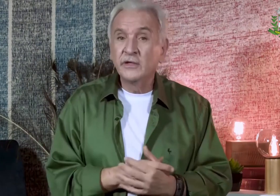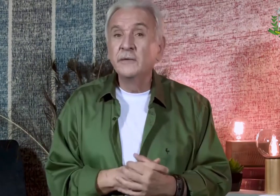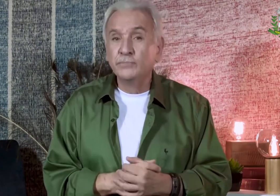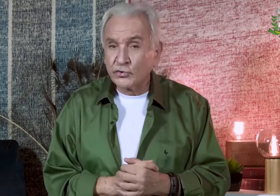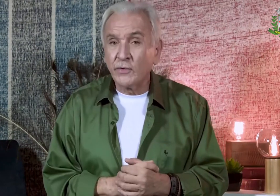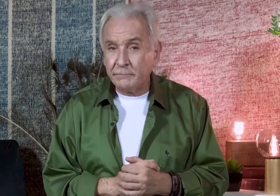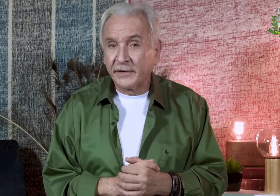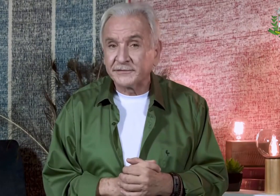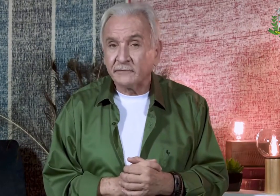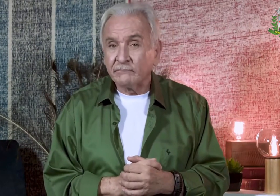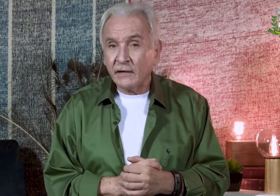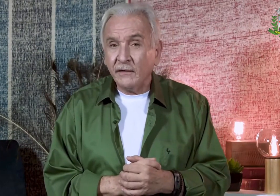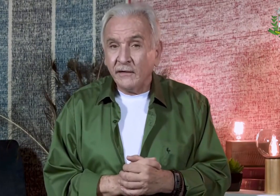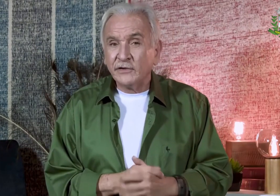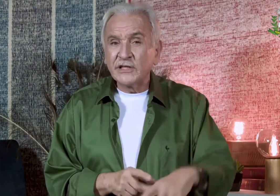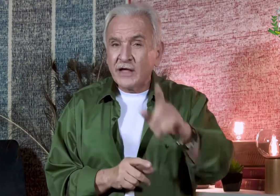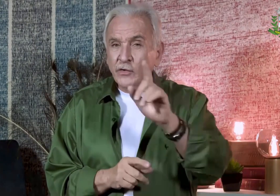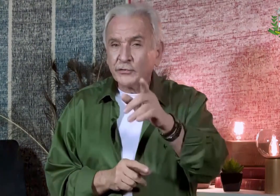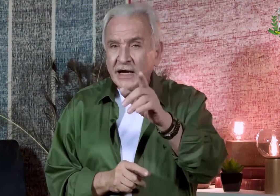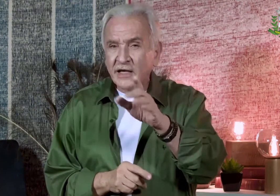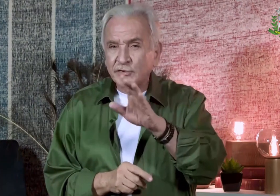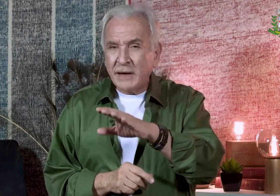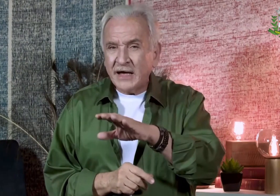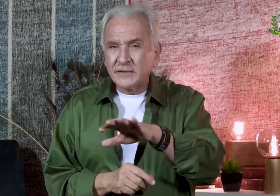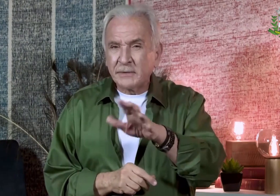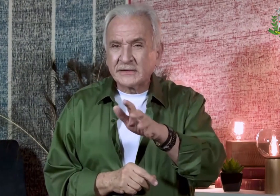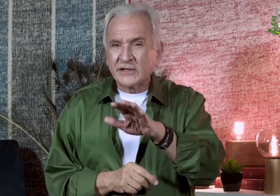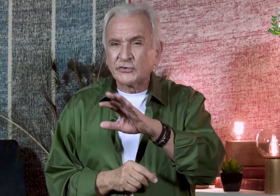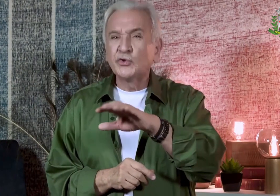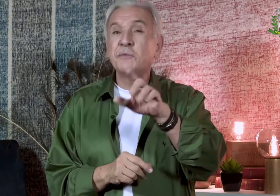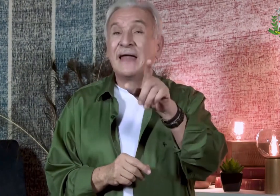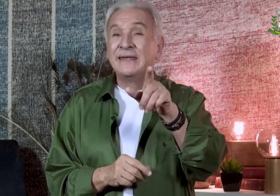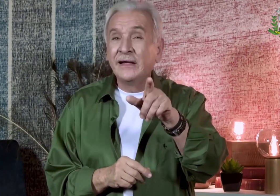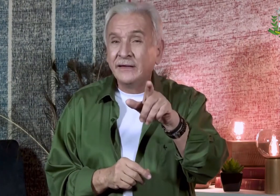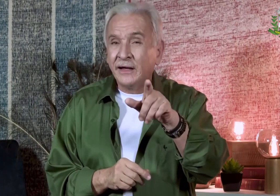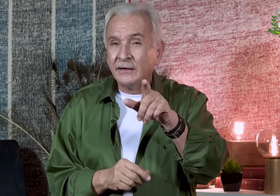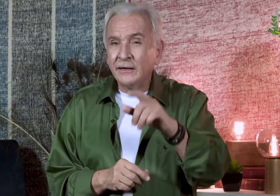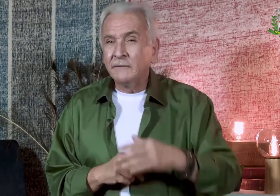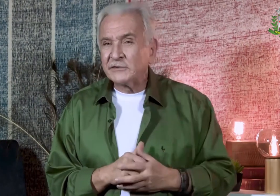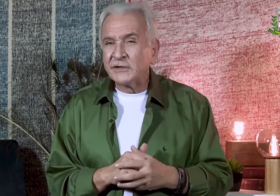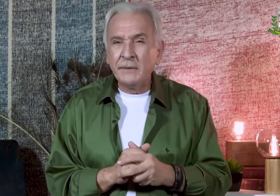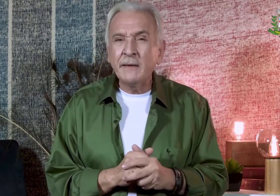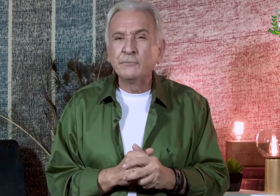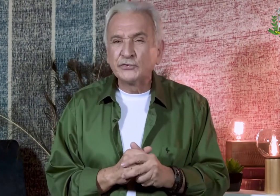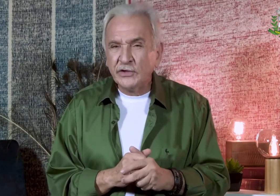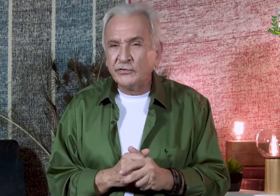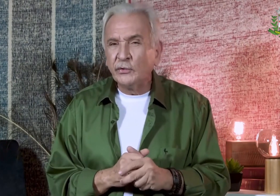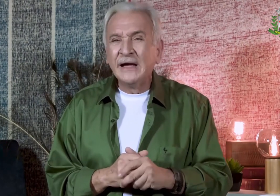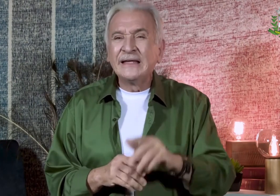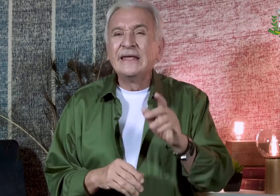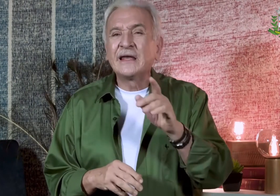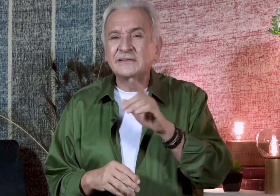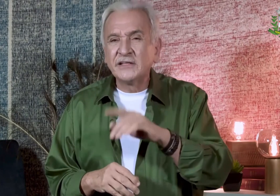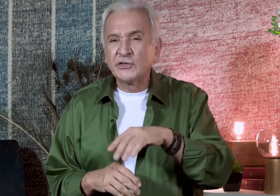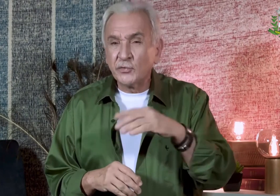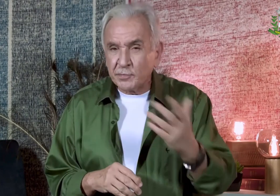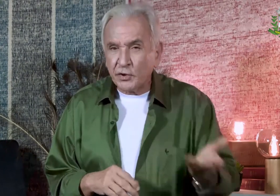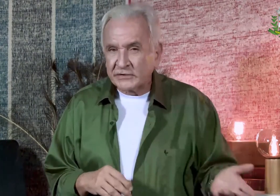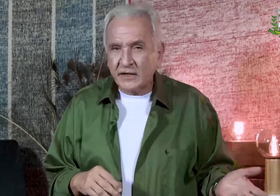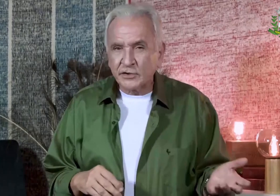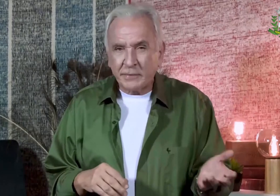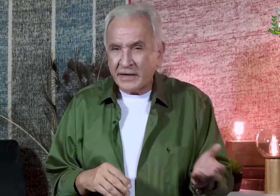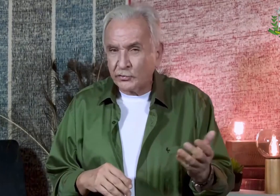veneno que buscam a presa. Você vai encontrá-las mais em plantações de banana, mas também é possível que elas